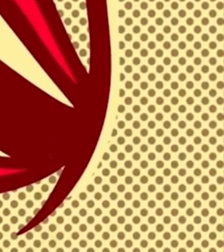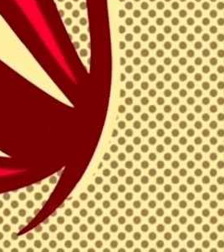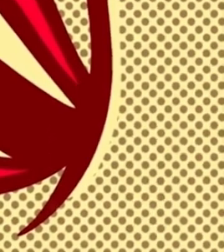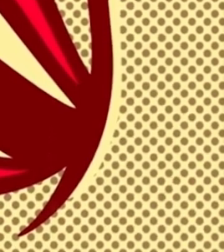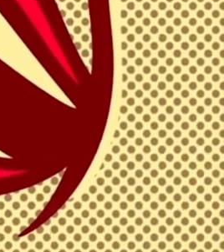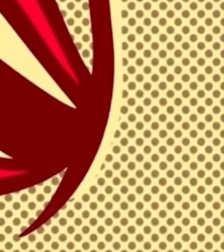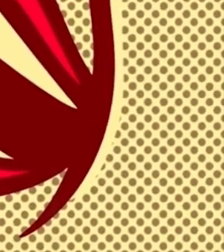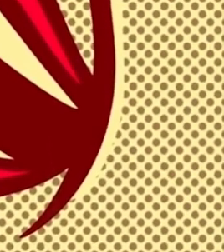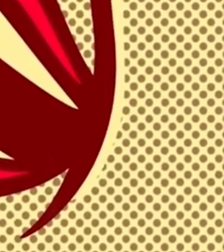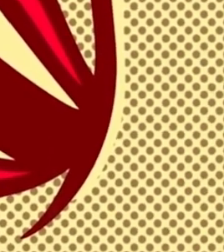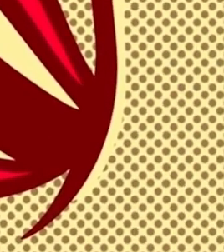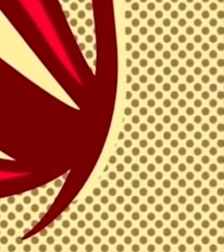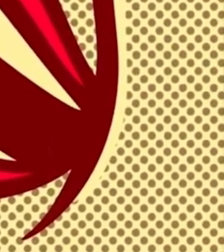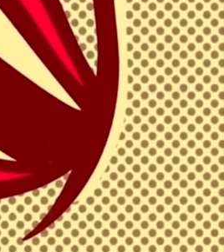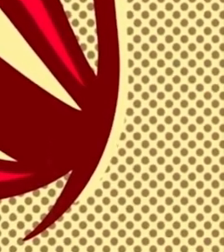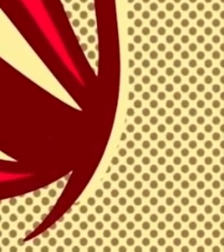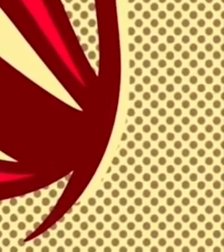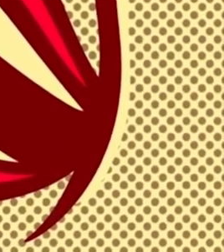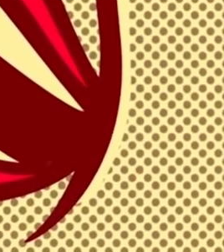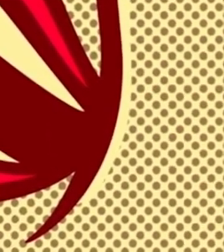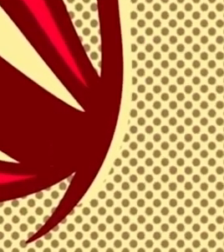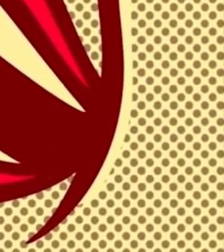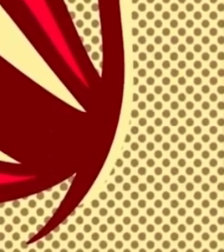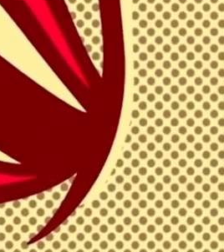agora eu vou falar.